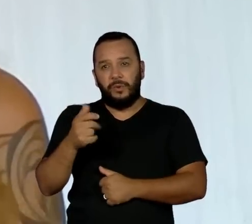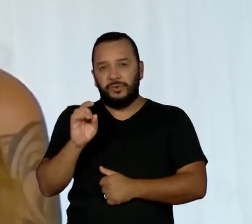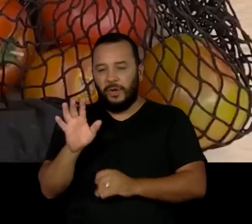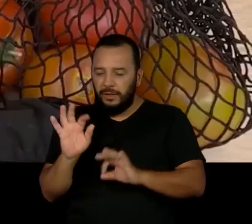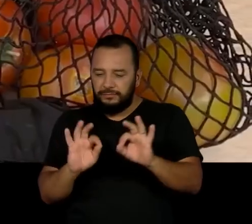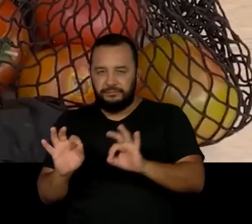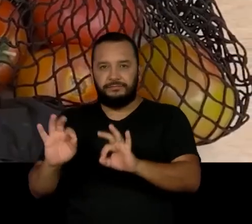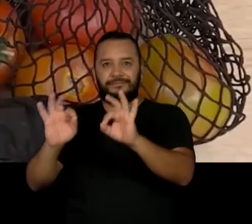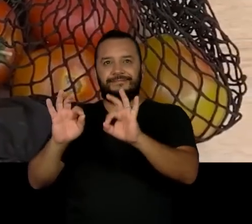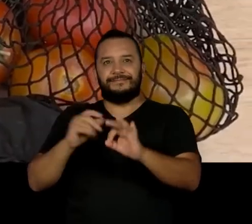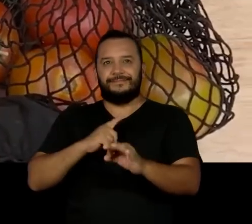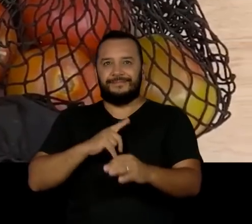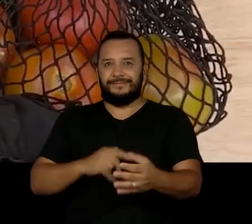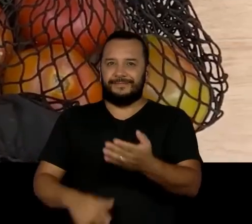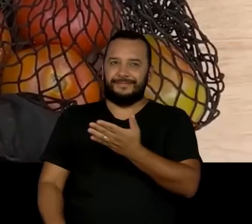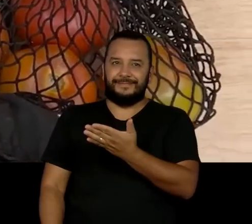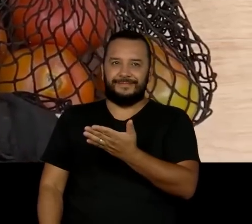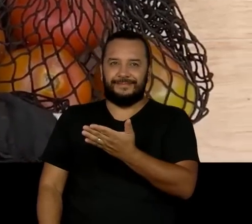essa peça.